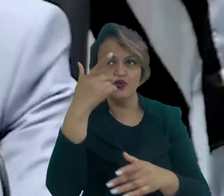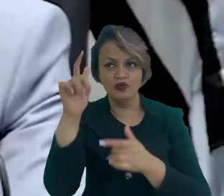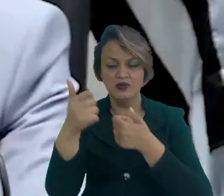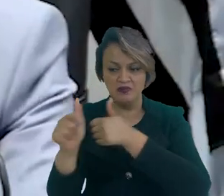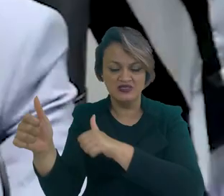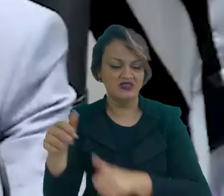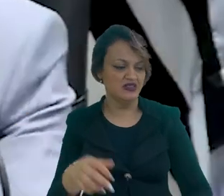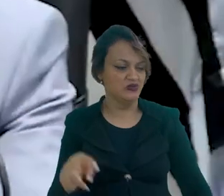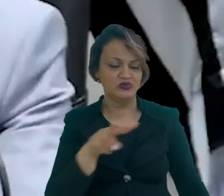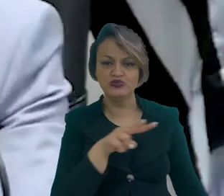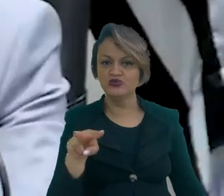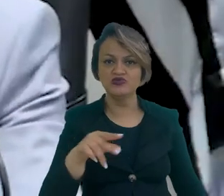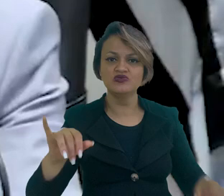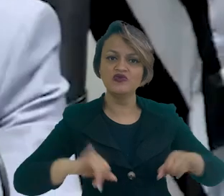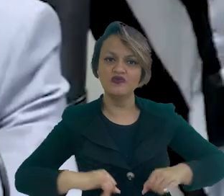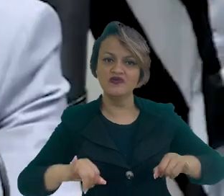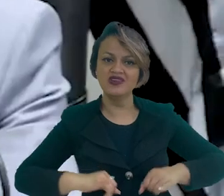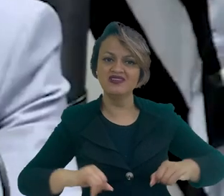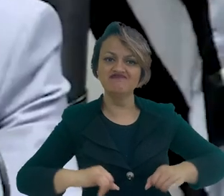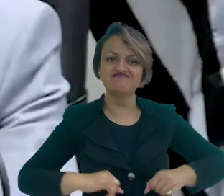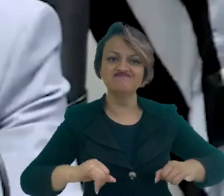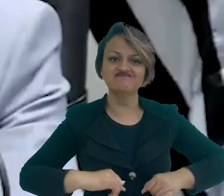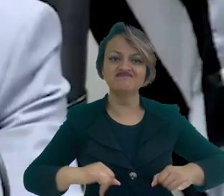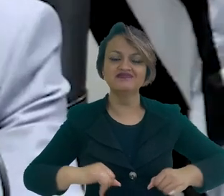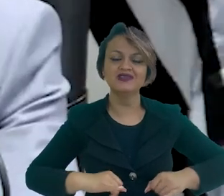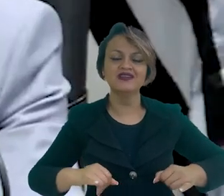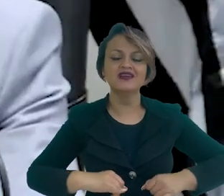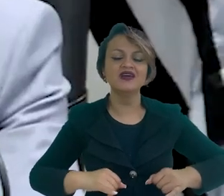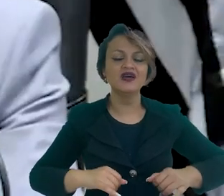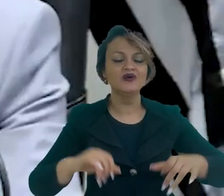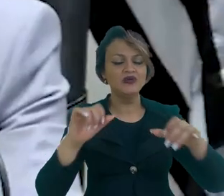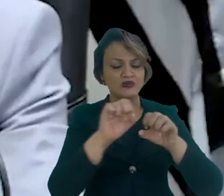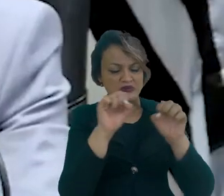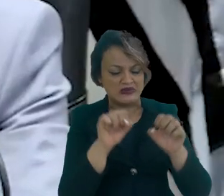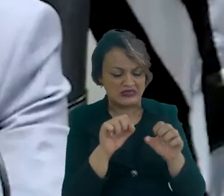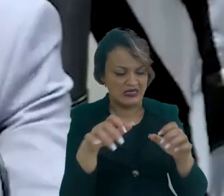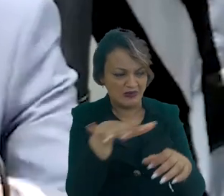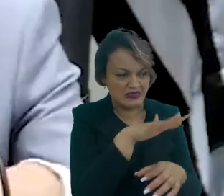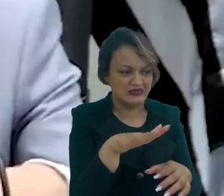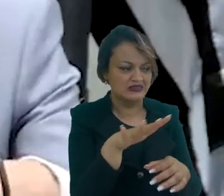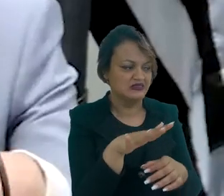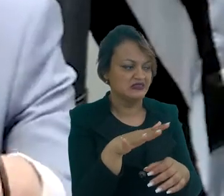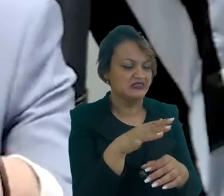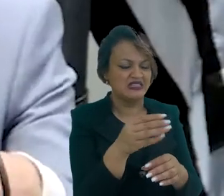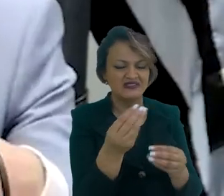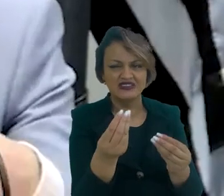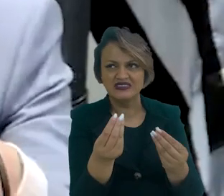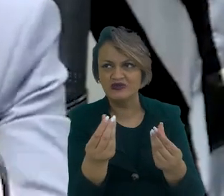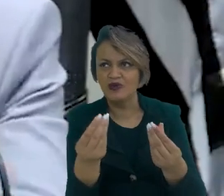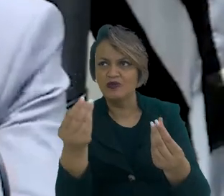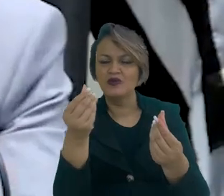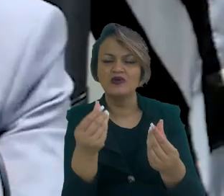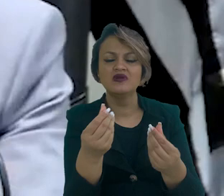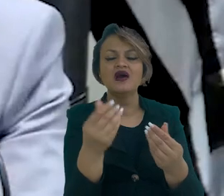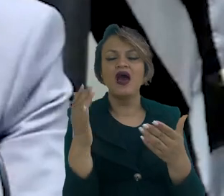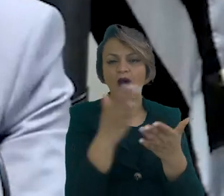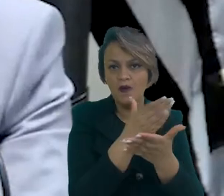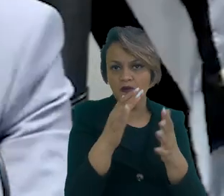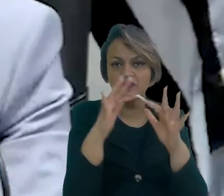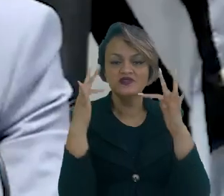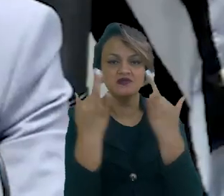mas também aqueles que eram perseguidos o sistema estava tão intrigado